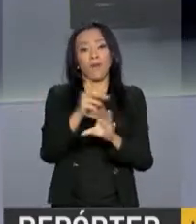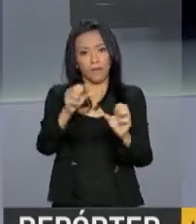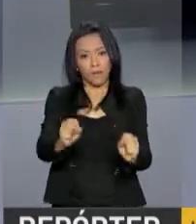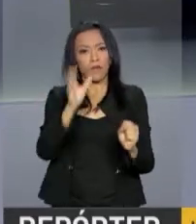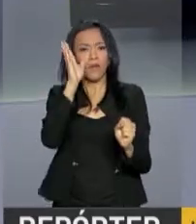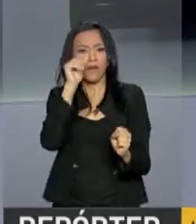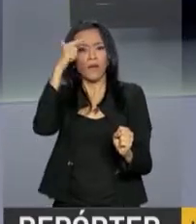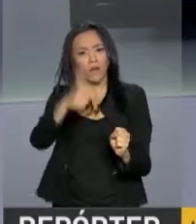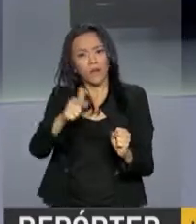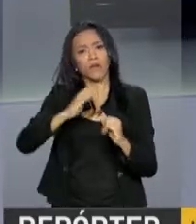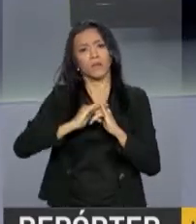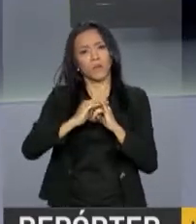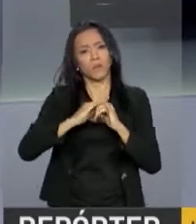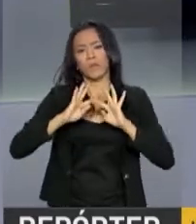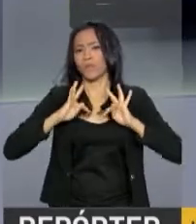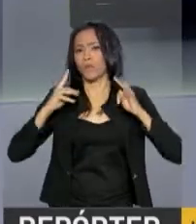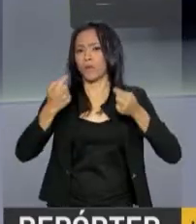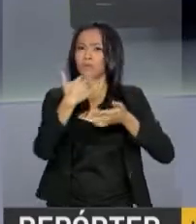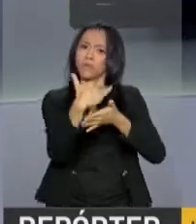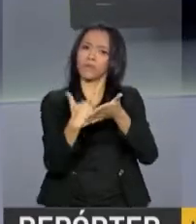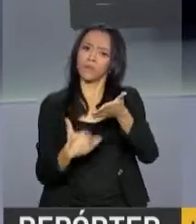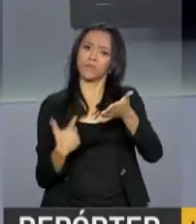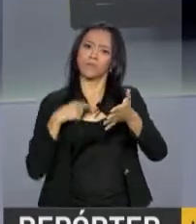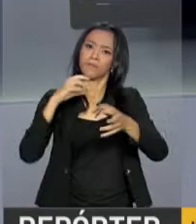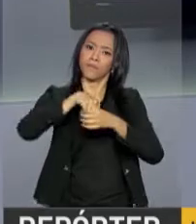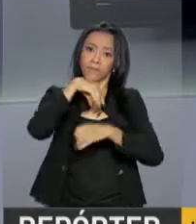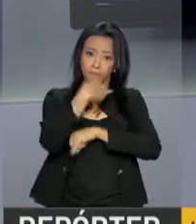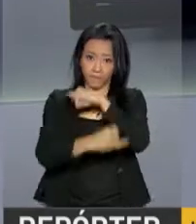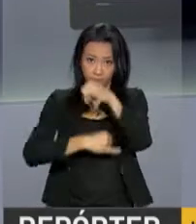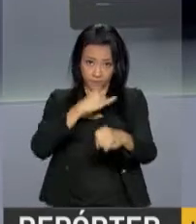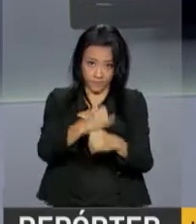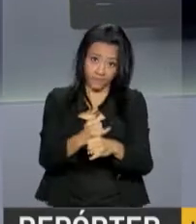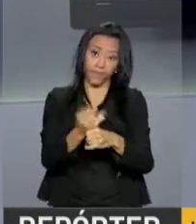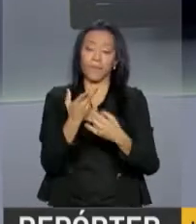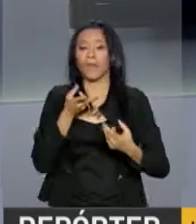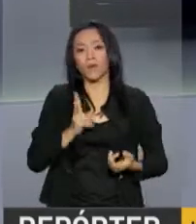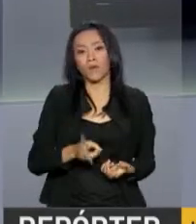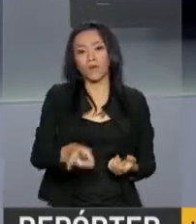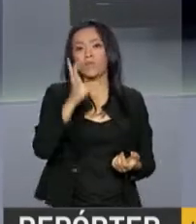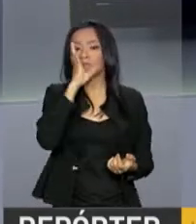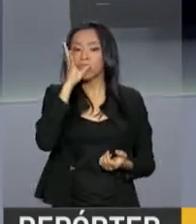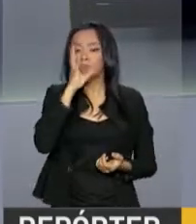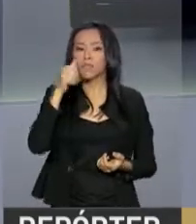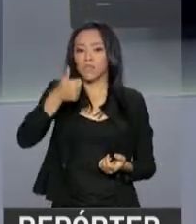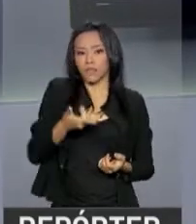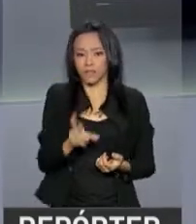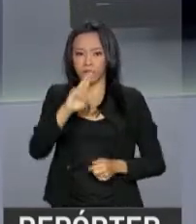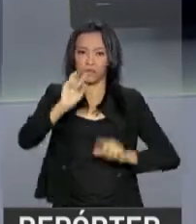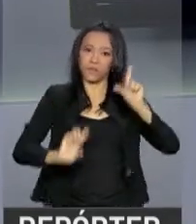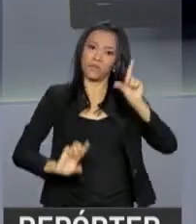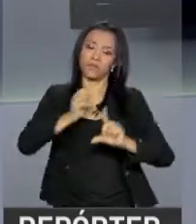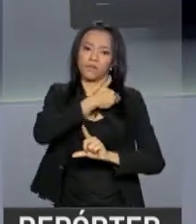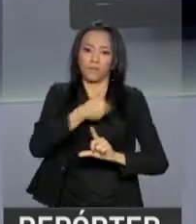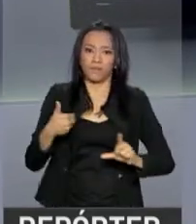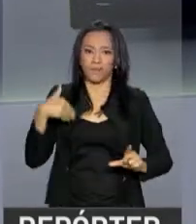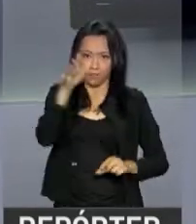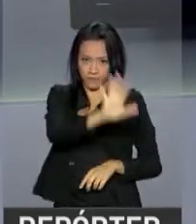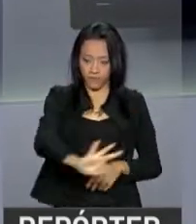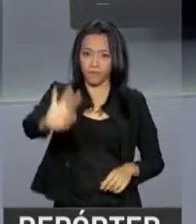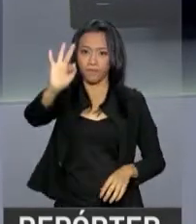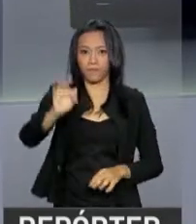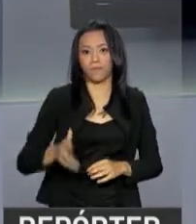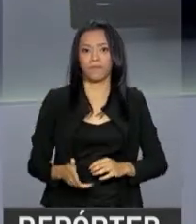youtube e toda nossa programação também está na página da nbr na internet continue com a gente na nbr a tv do governo